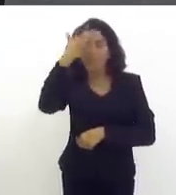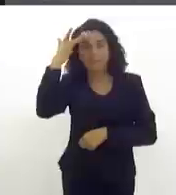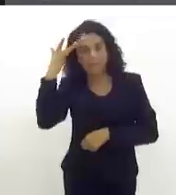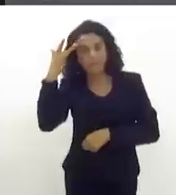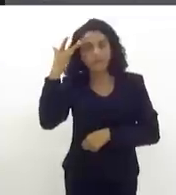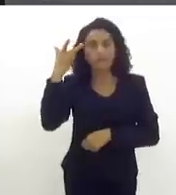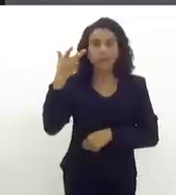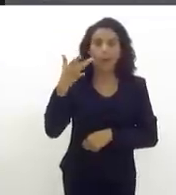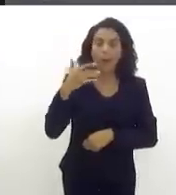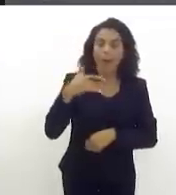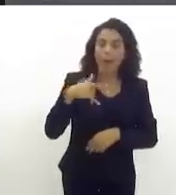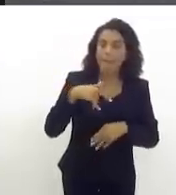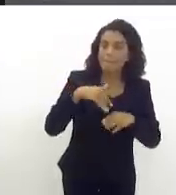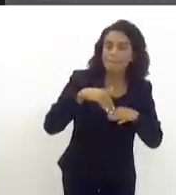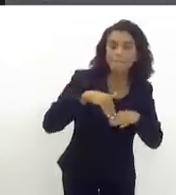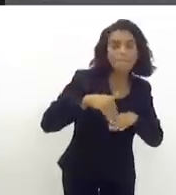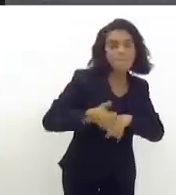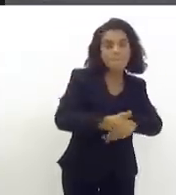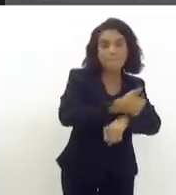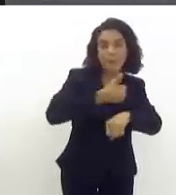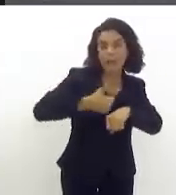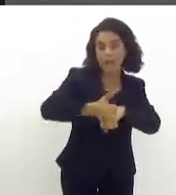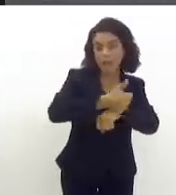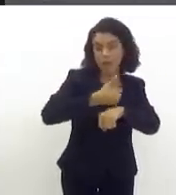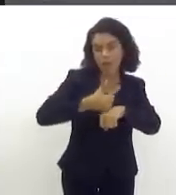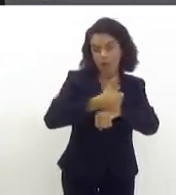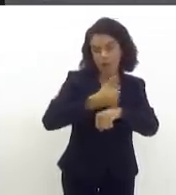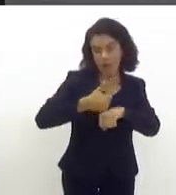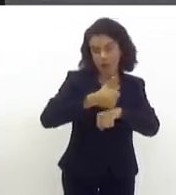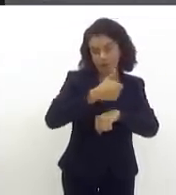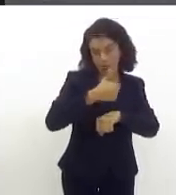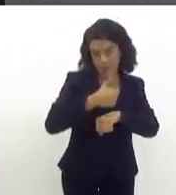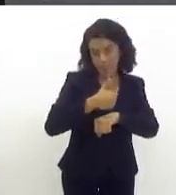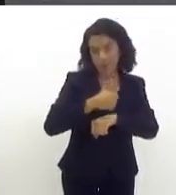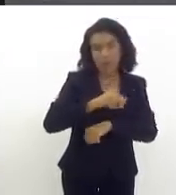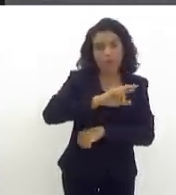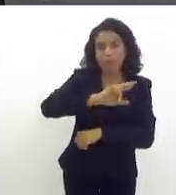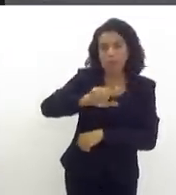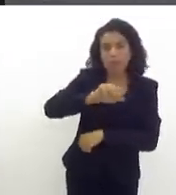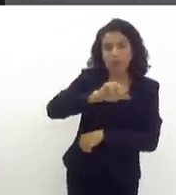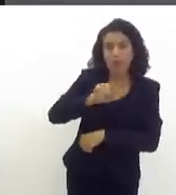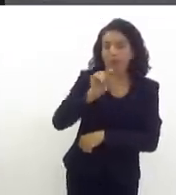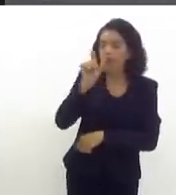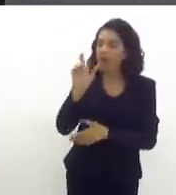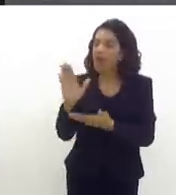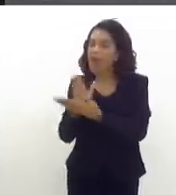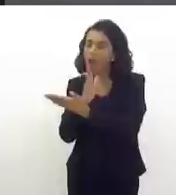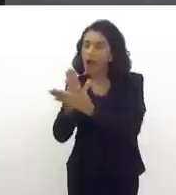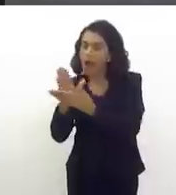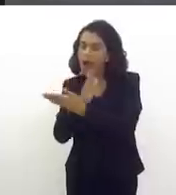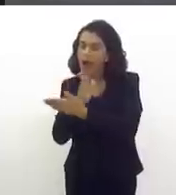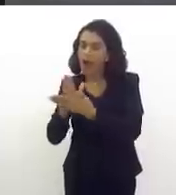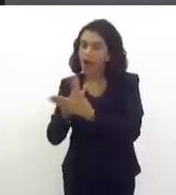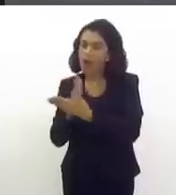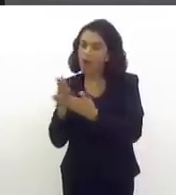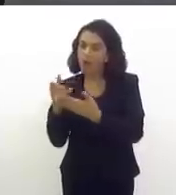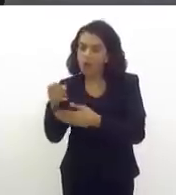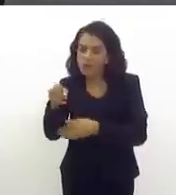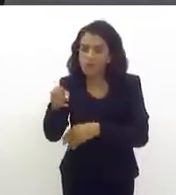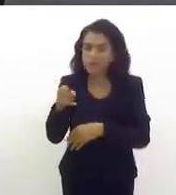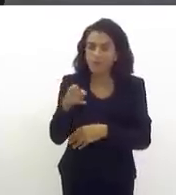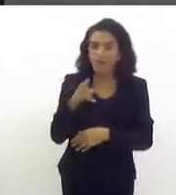para você selecionar os mais capacitados e não alguns que estejam infiltrados